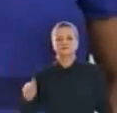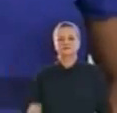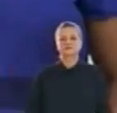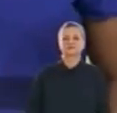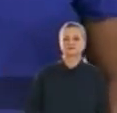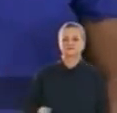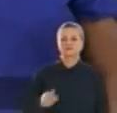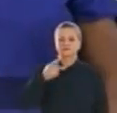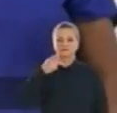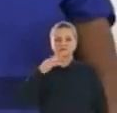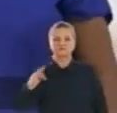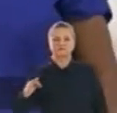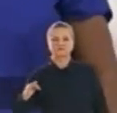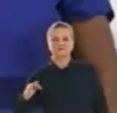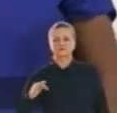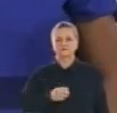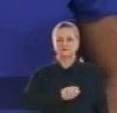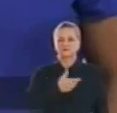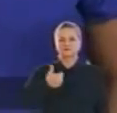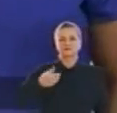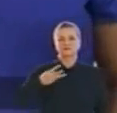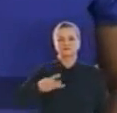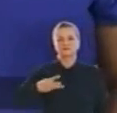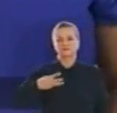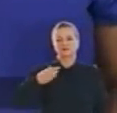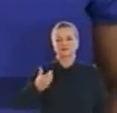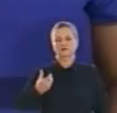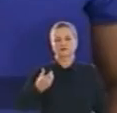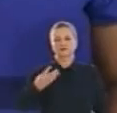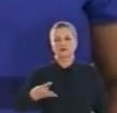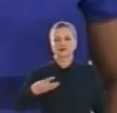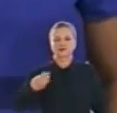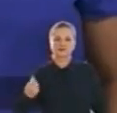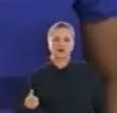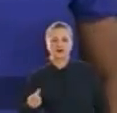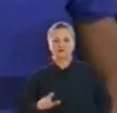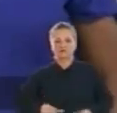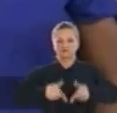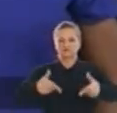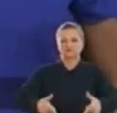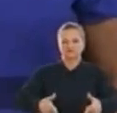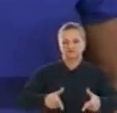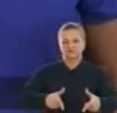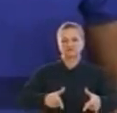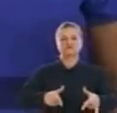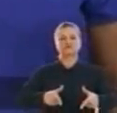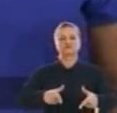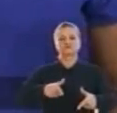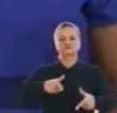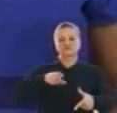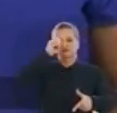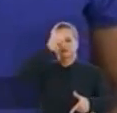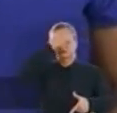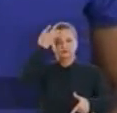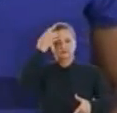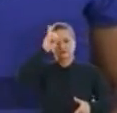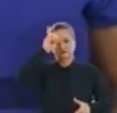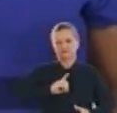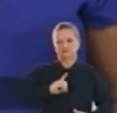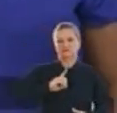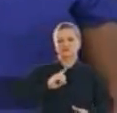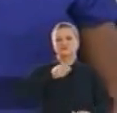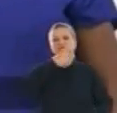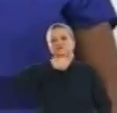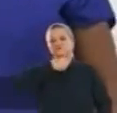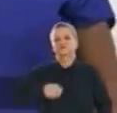Sou Silvana Carvalho, candidata a deputada federal, com o número 1346. Se eleita for, vou lutar pelos idosos e pessoas de